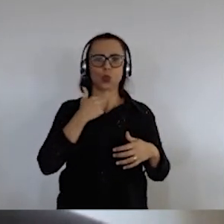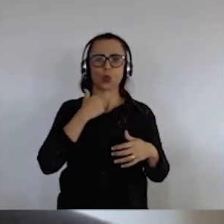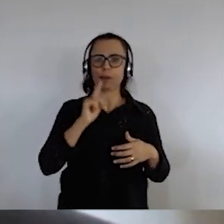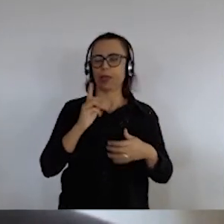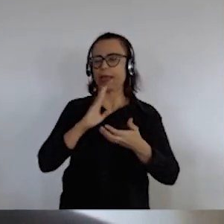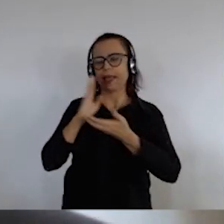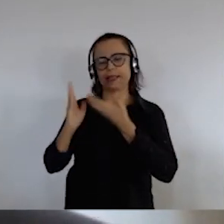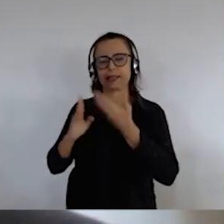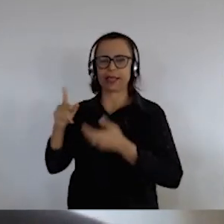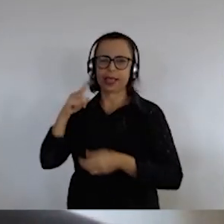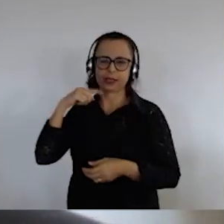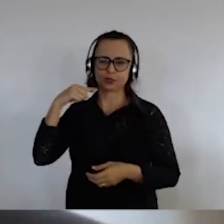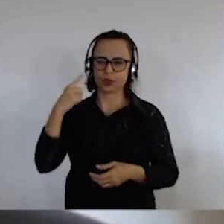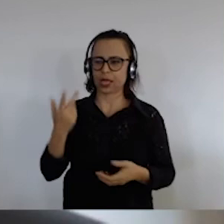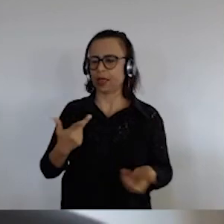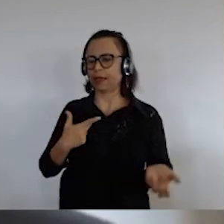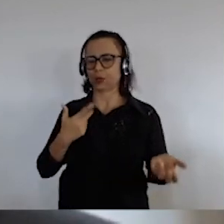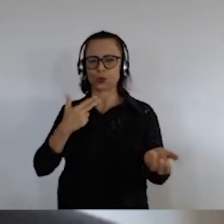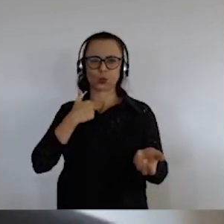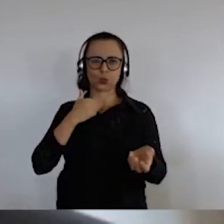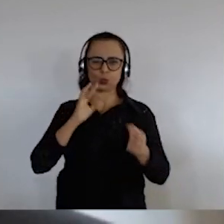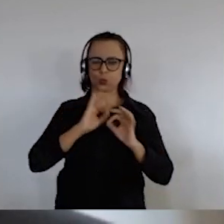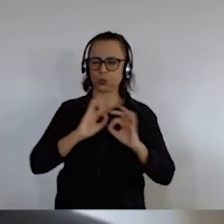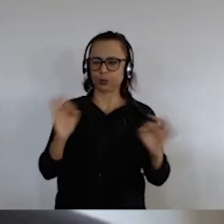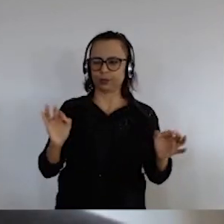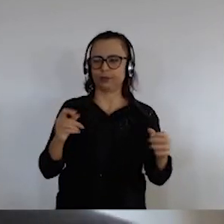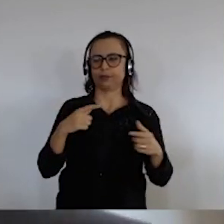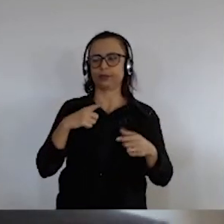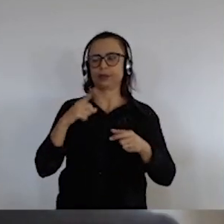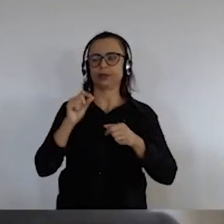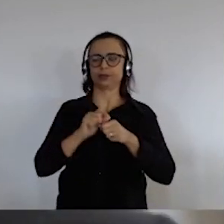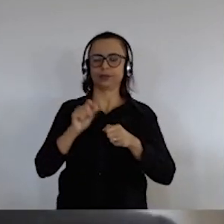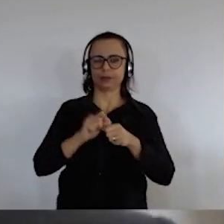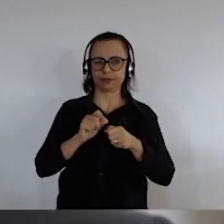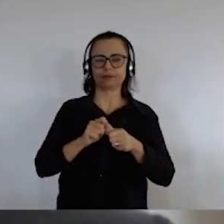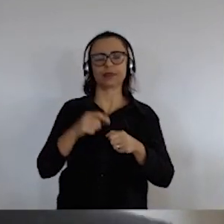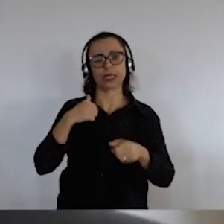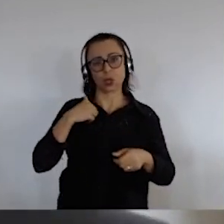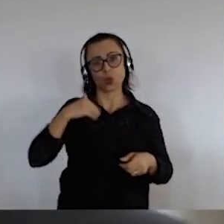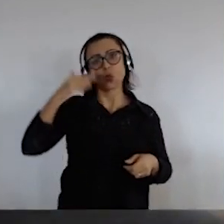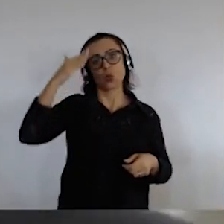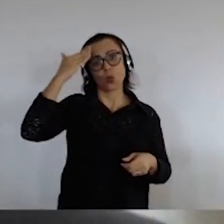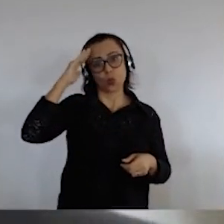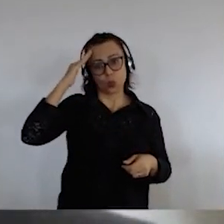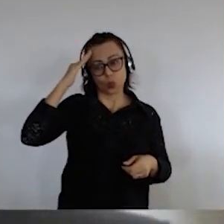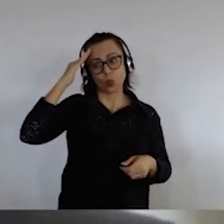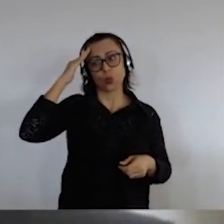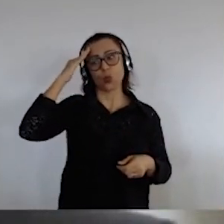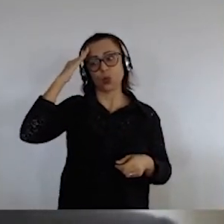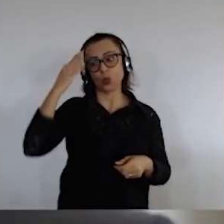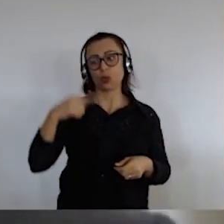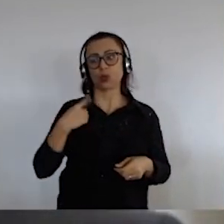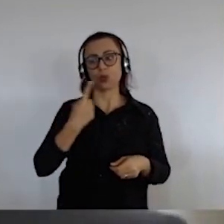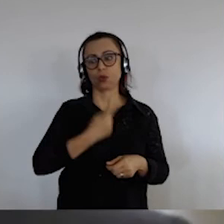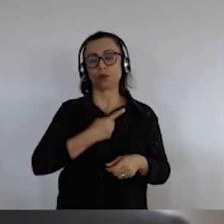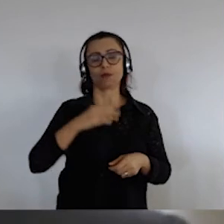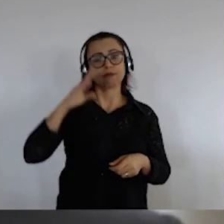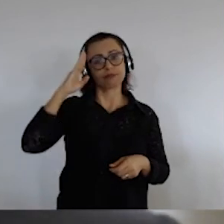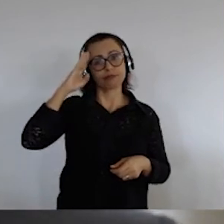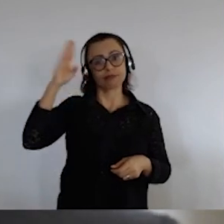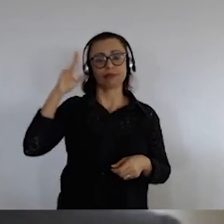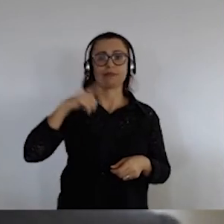atender aos advogados, e isso se tornou, eu entendo, presidente Lamarca, que é o nosso